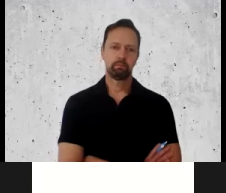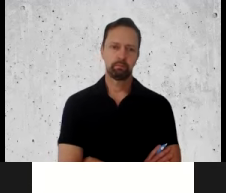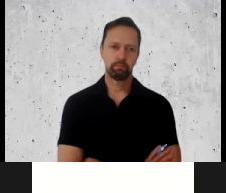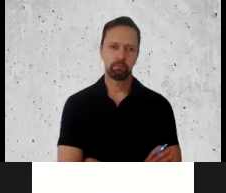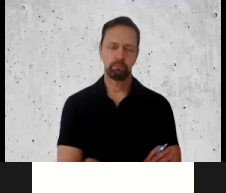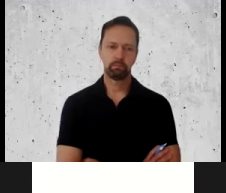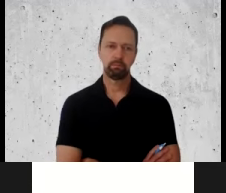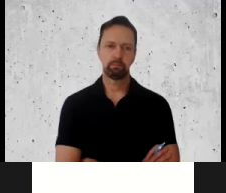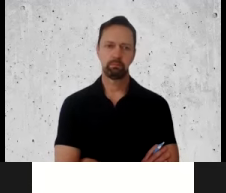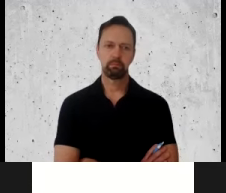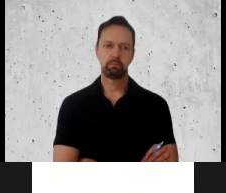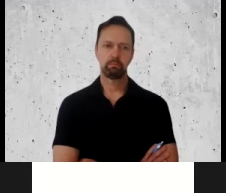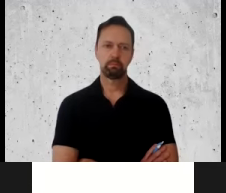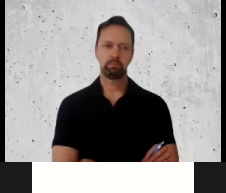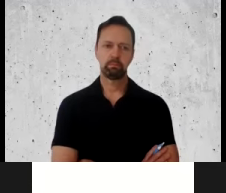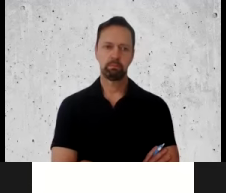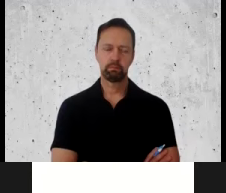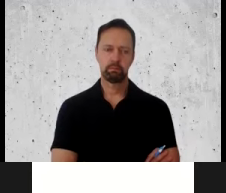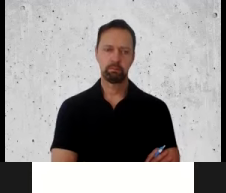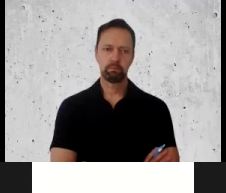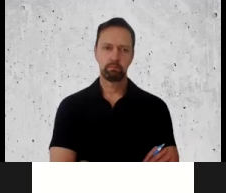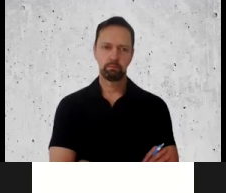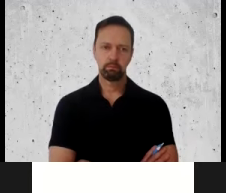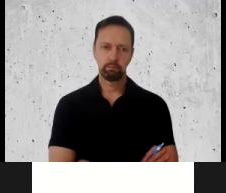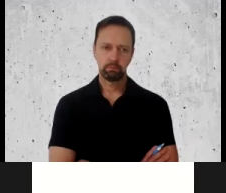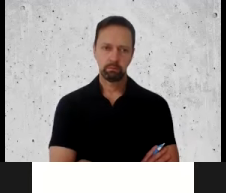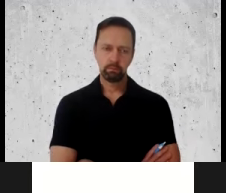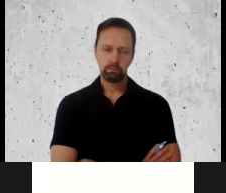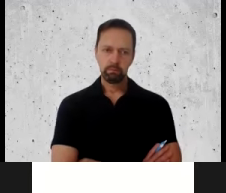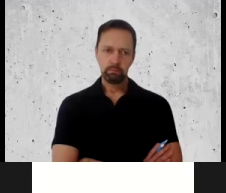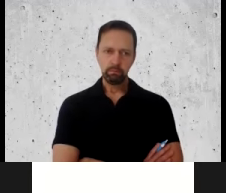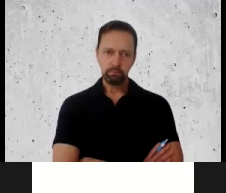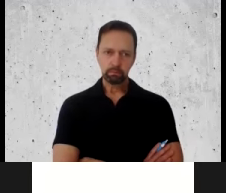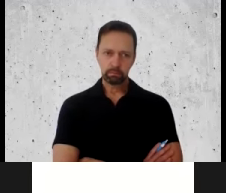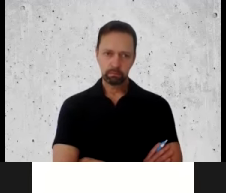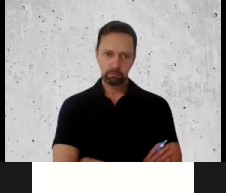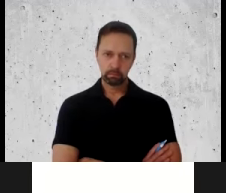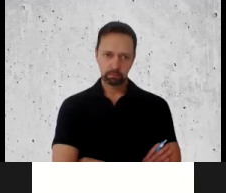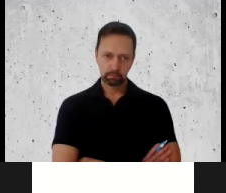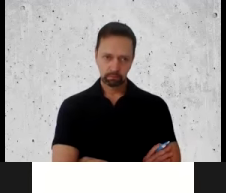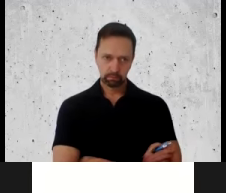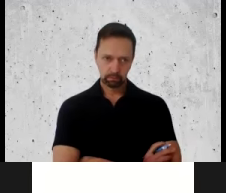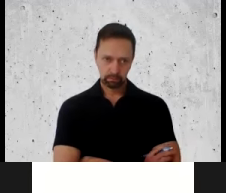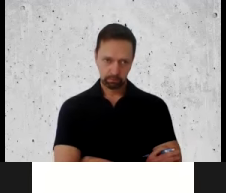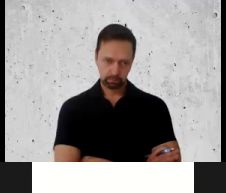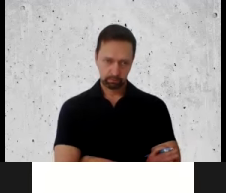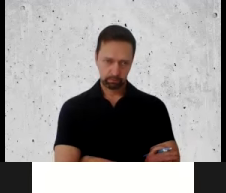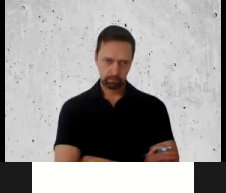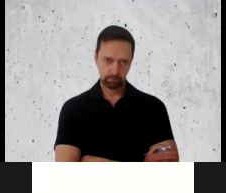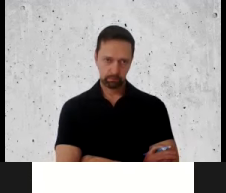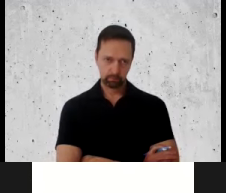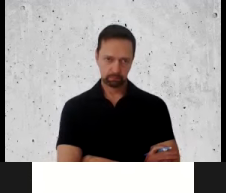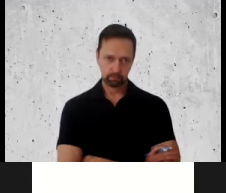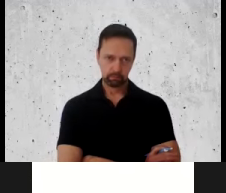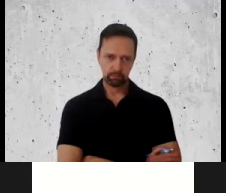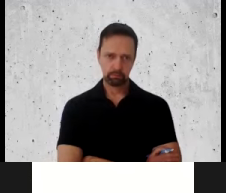que saia a definição que não é para despejar durante o período da pandemia, que não fique, vai no trâmite que demora 2 anos